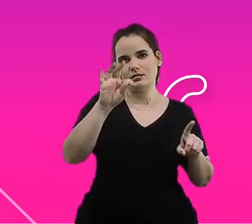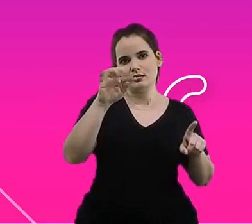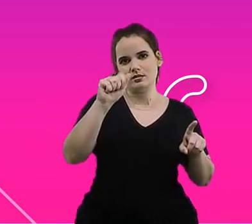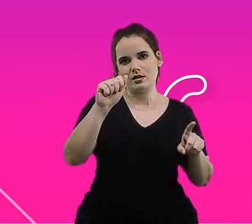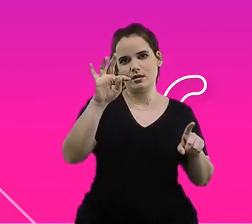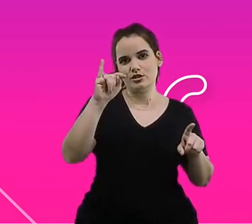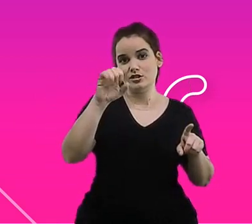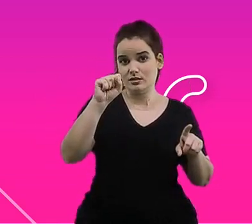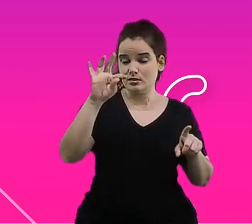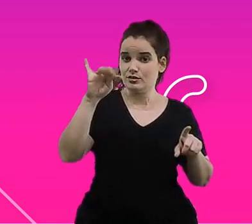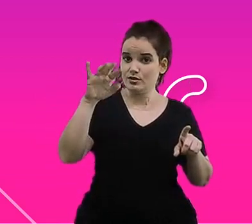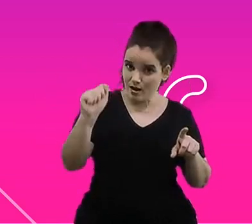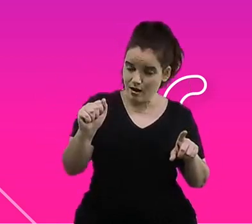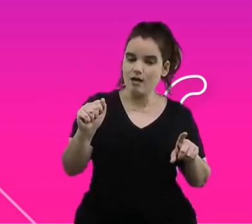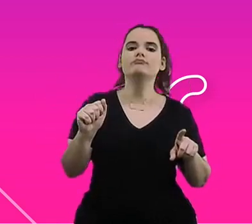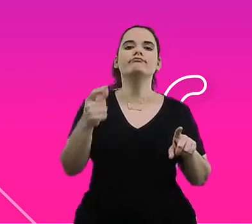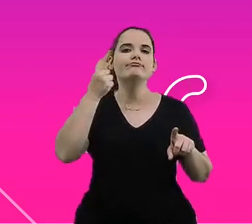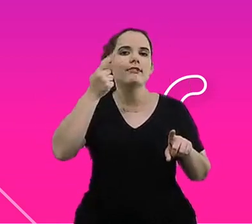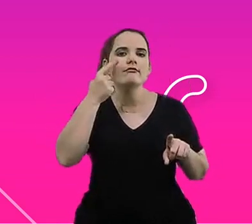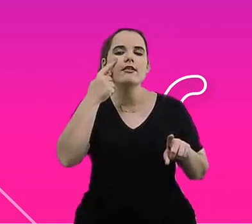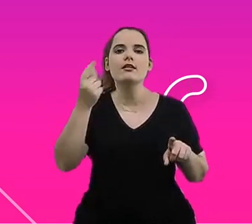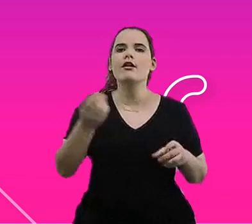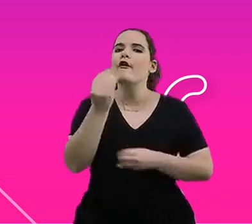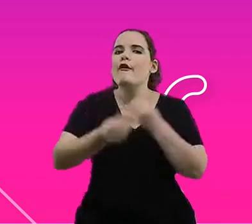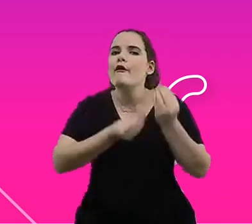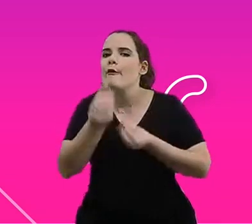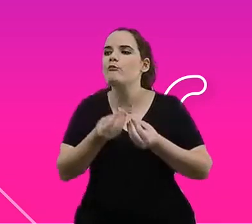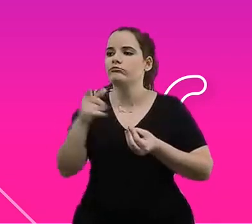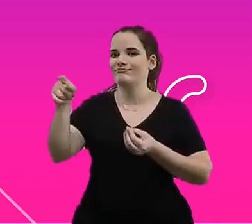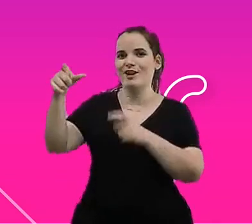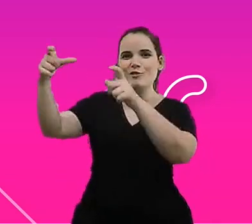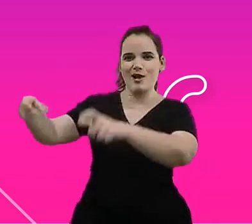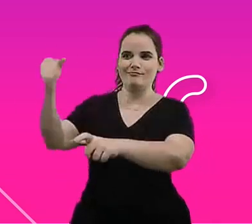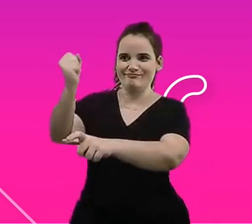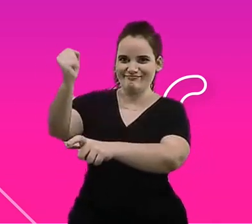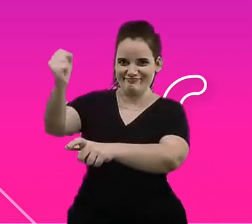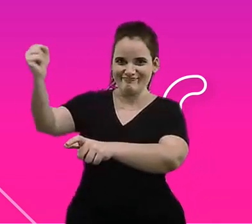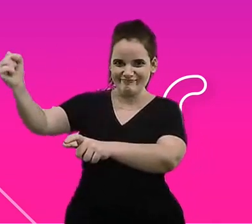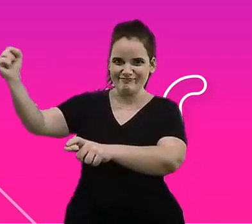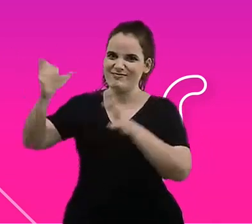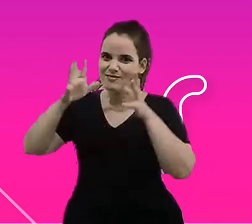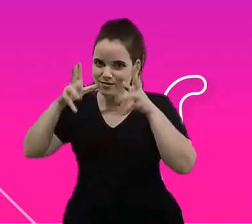né? E quando você fala de mercado de trabalho, cara, importantíssimo isso,